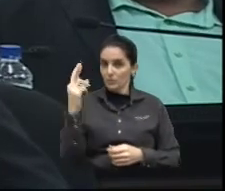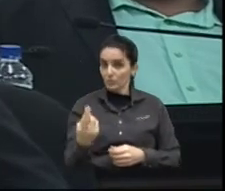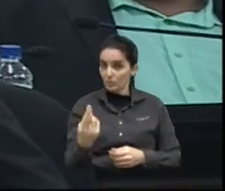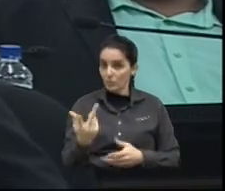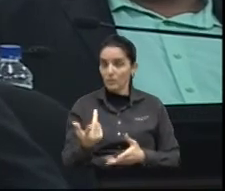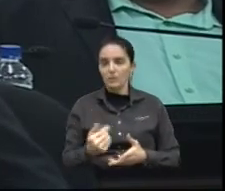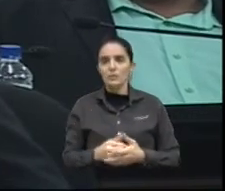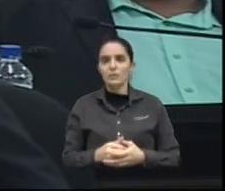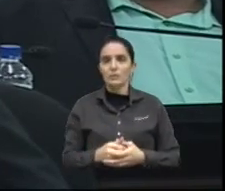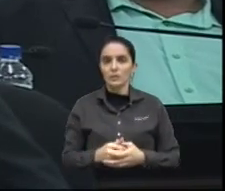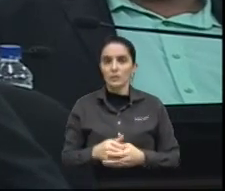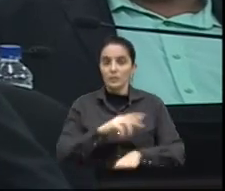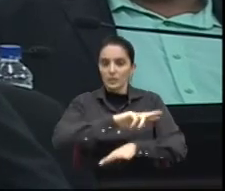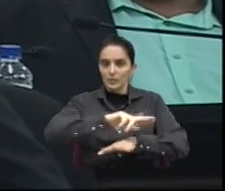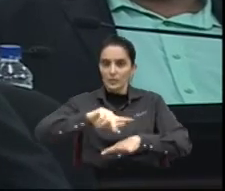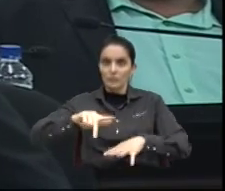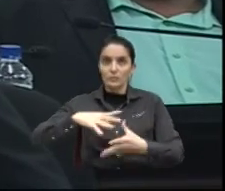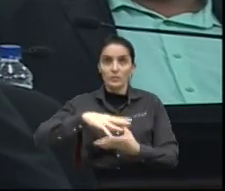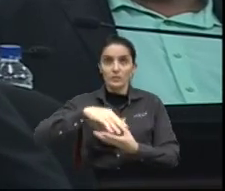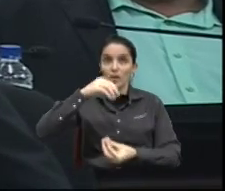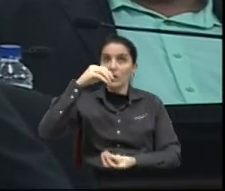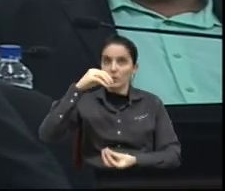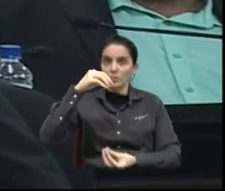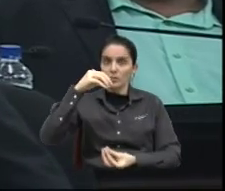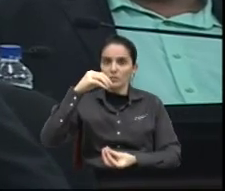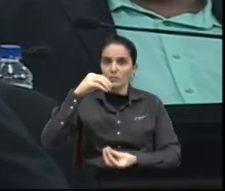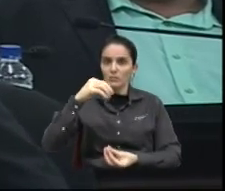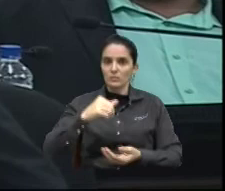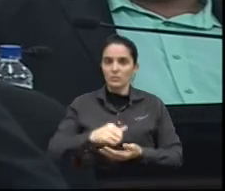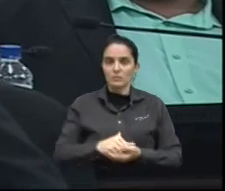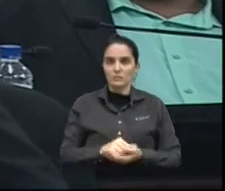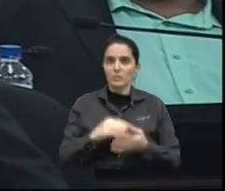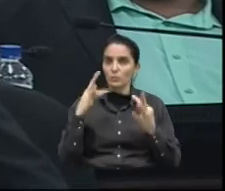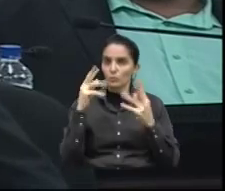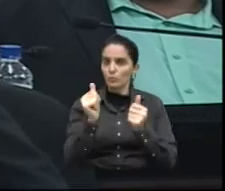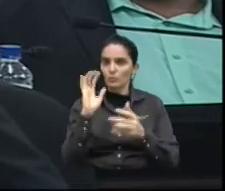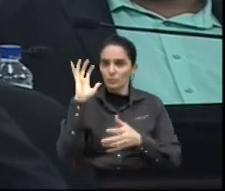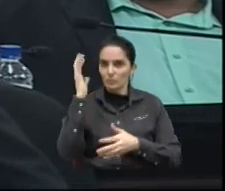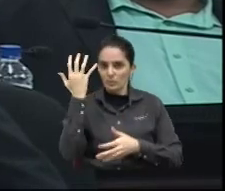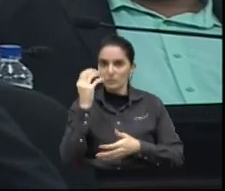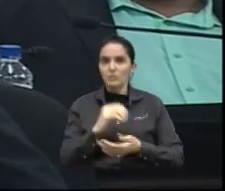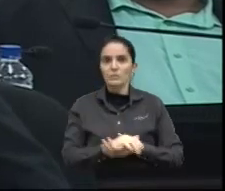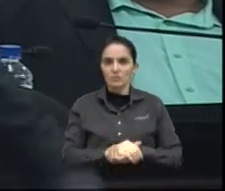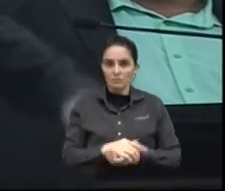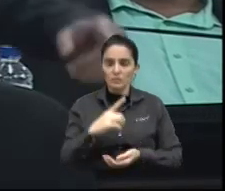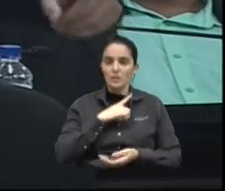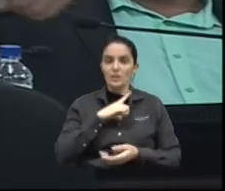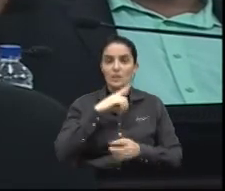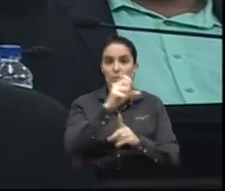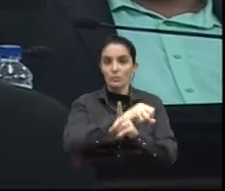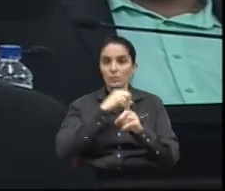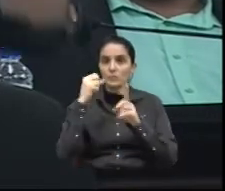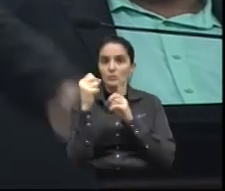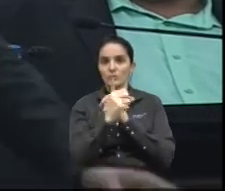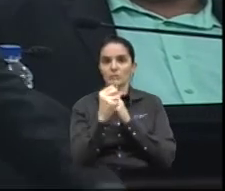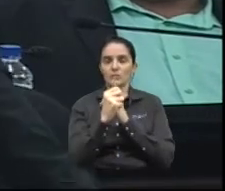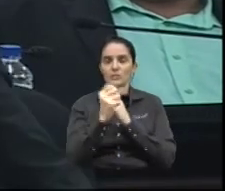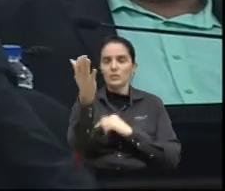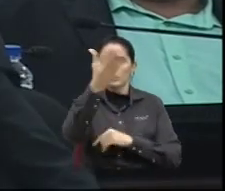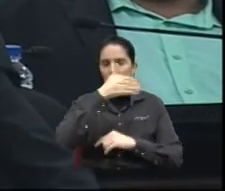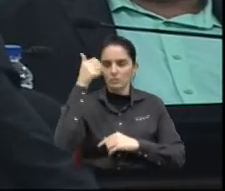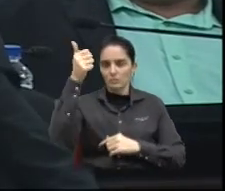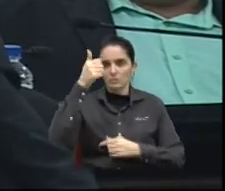espirituais xix estão por trás de tudo isso nós teríamos uma sociedade muito melhor